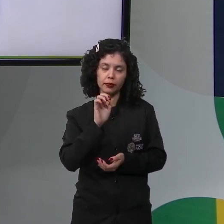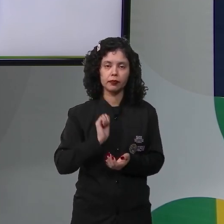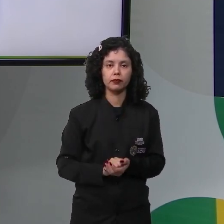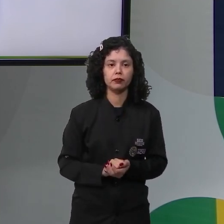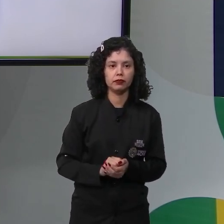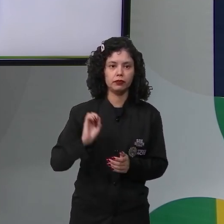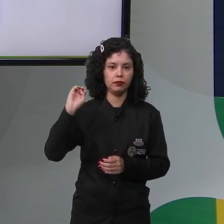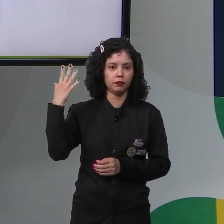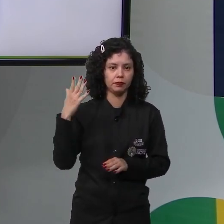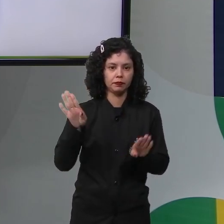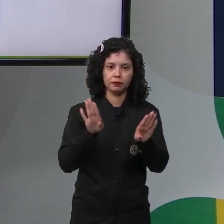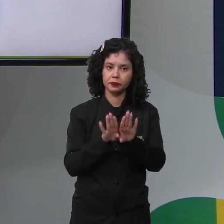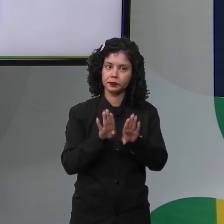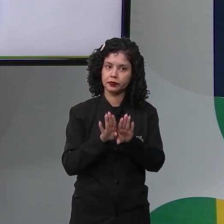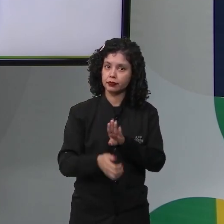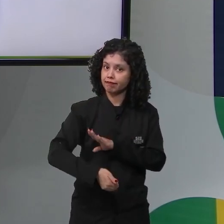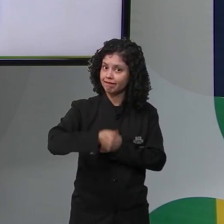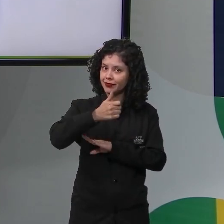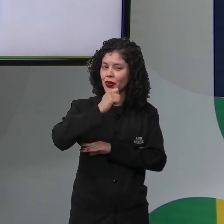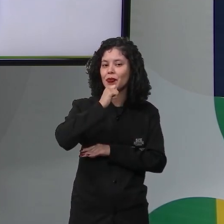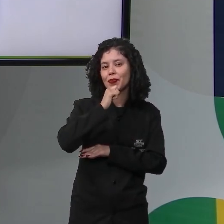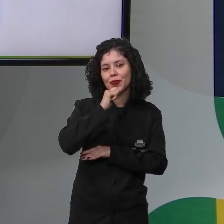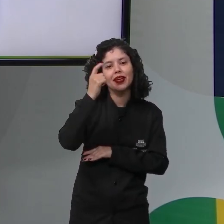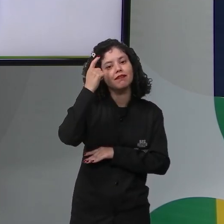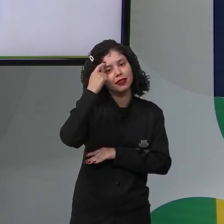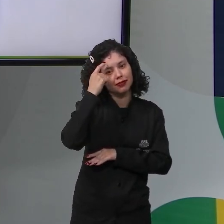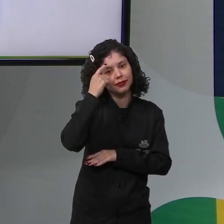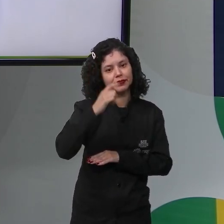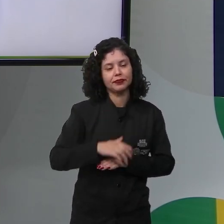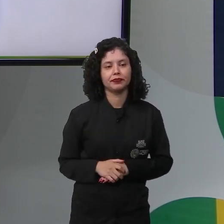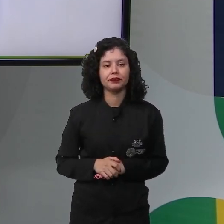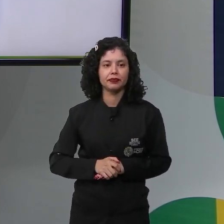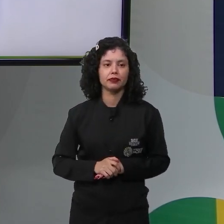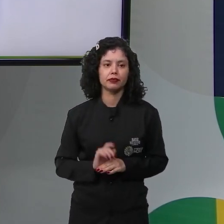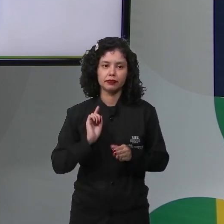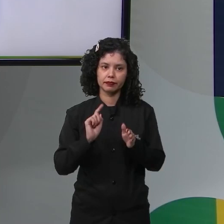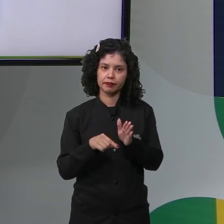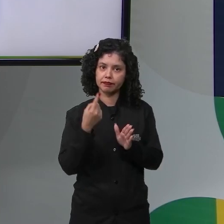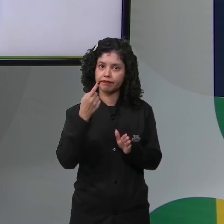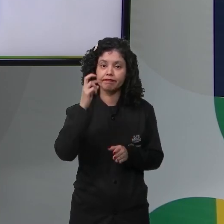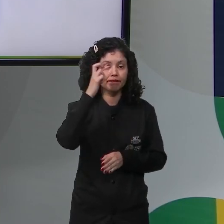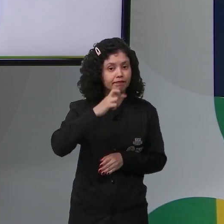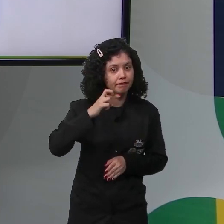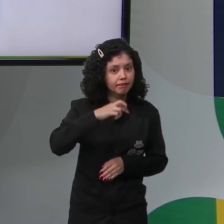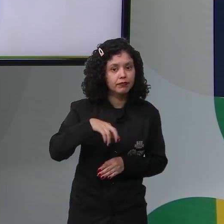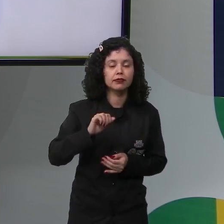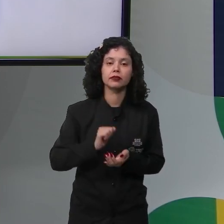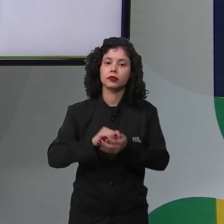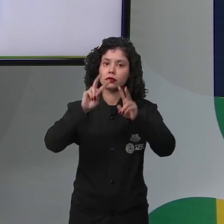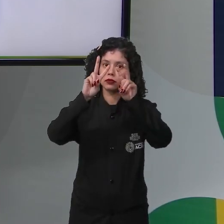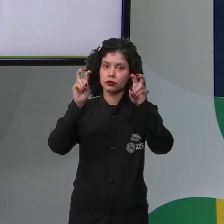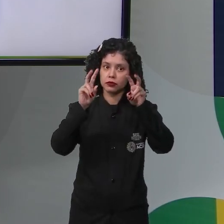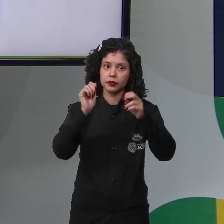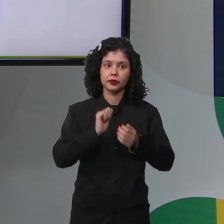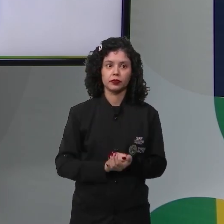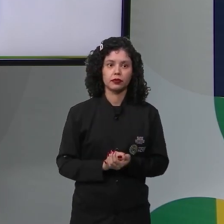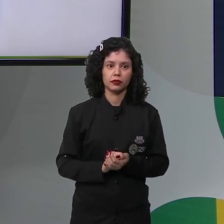é a corrente positivista do pensamento. Vamos primeiro analisar o termo em